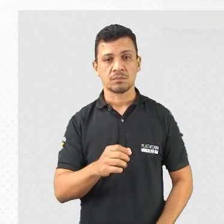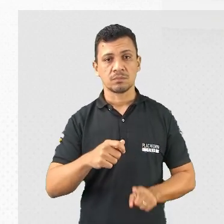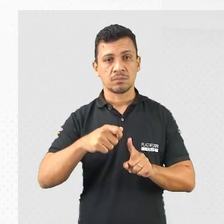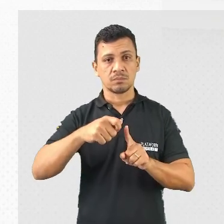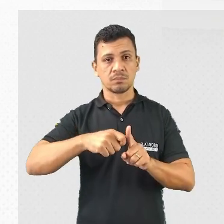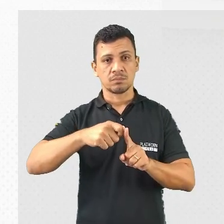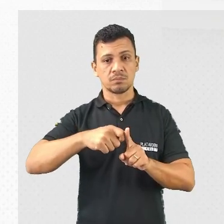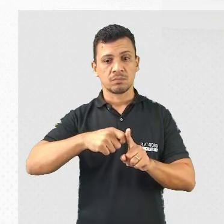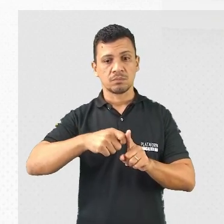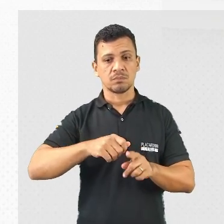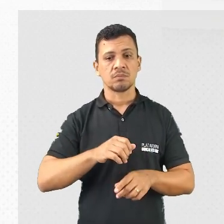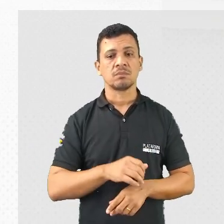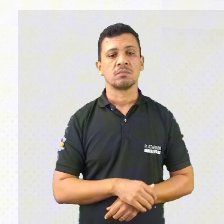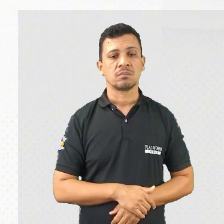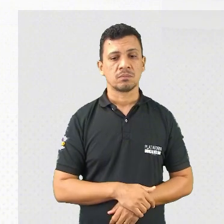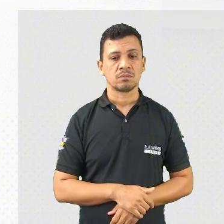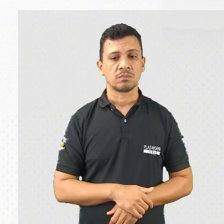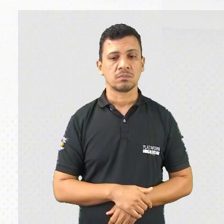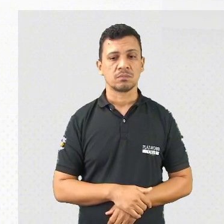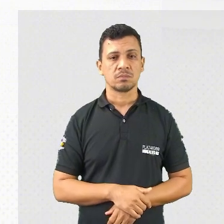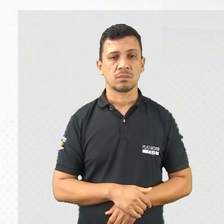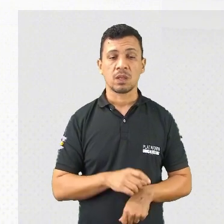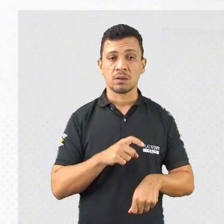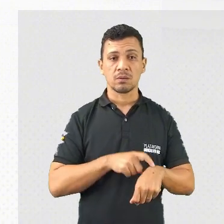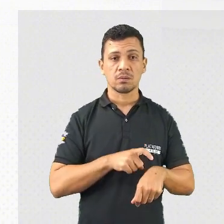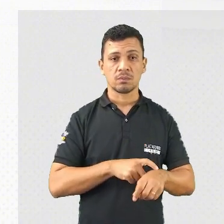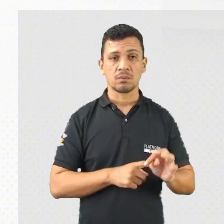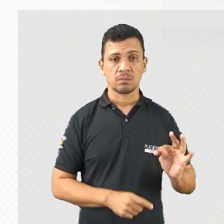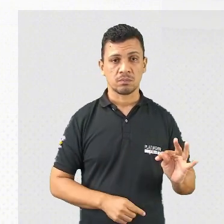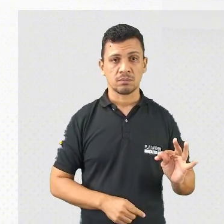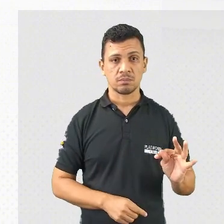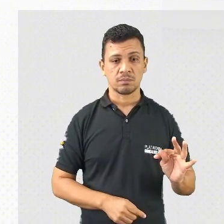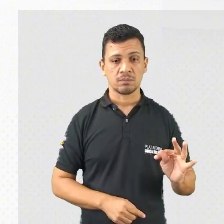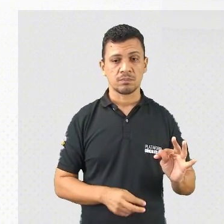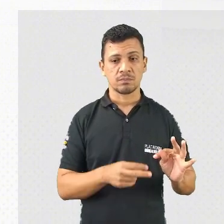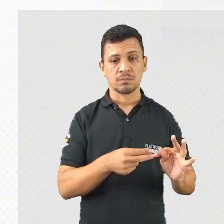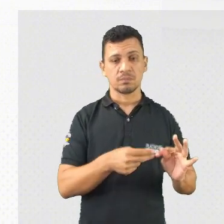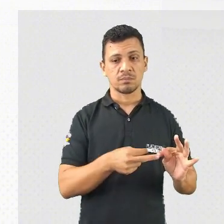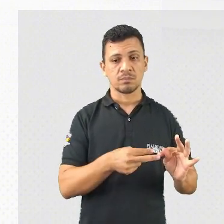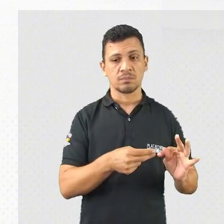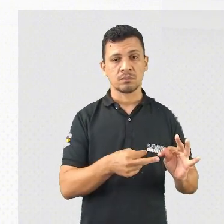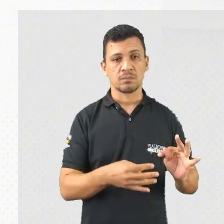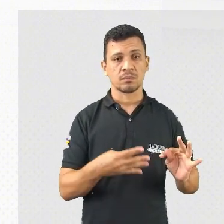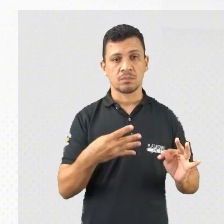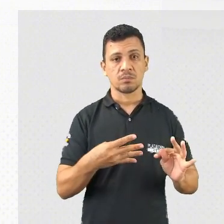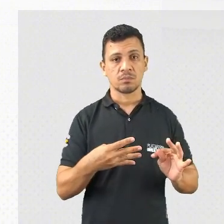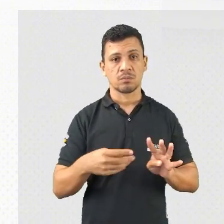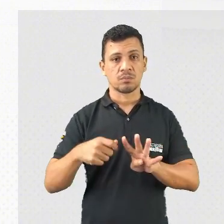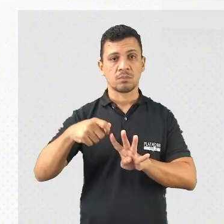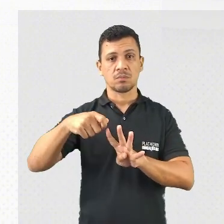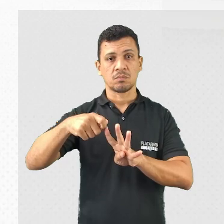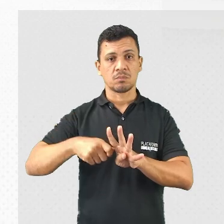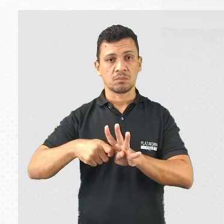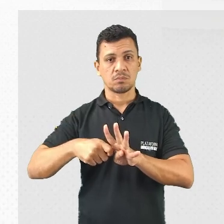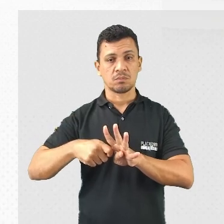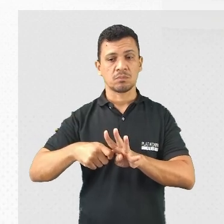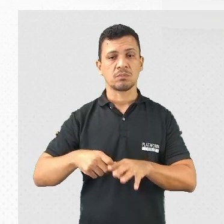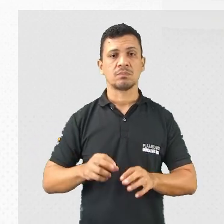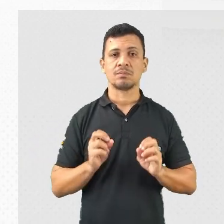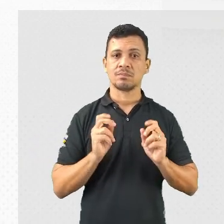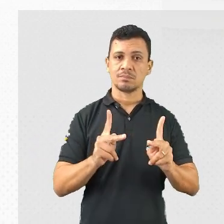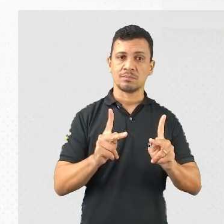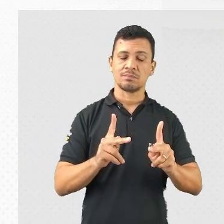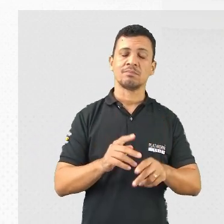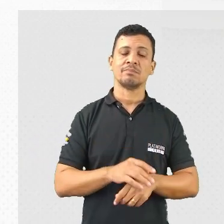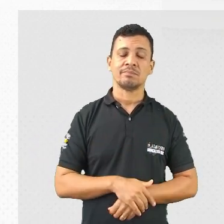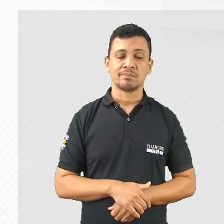ao mês, beleza? Durante um tempo de 4 meses, turma. Beleza.